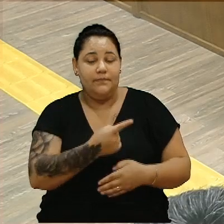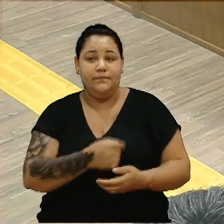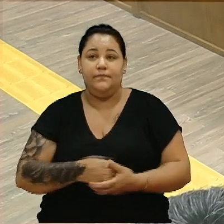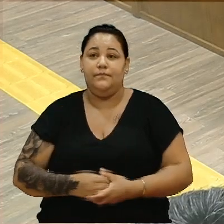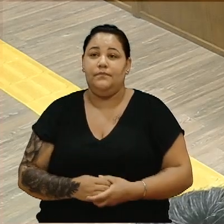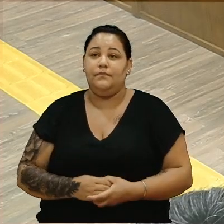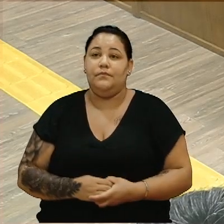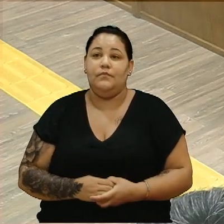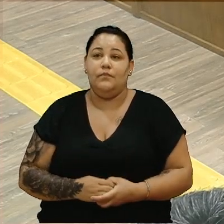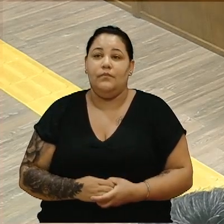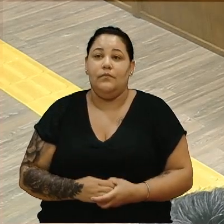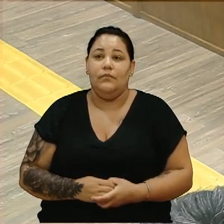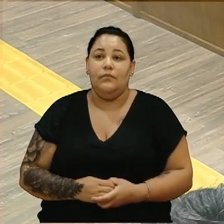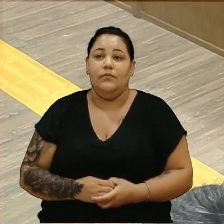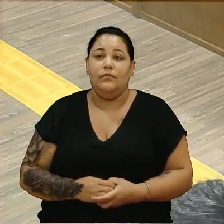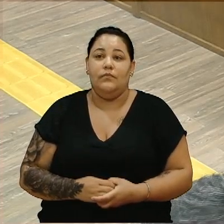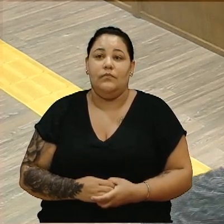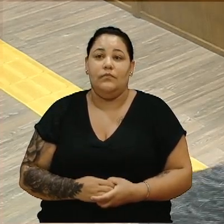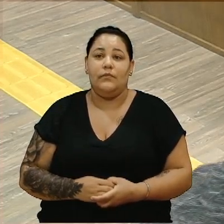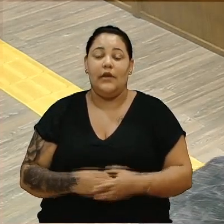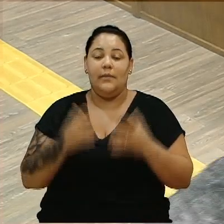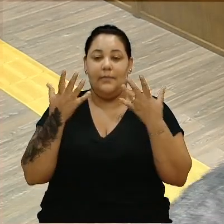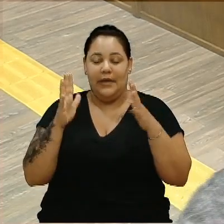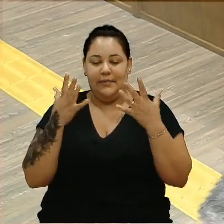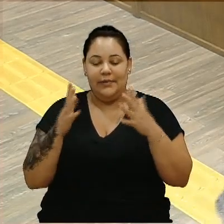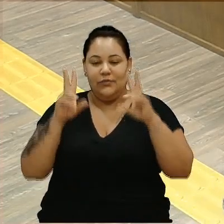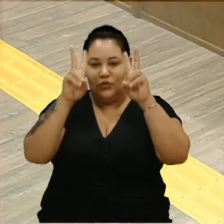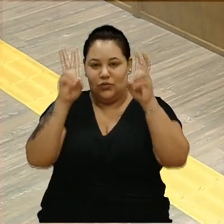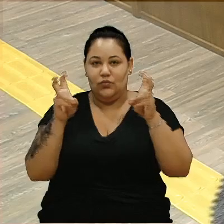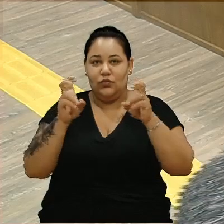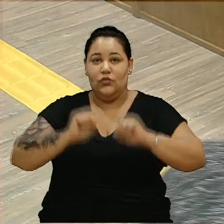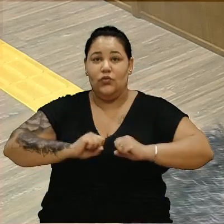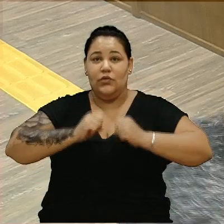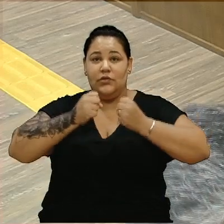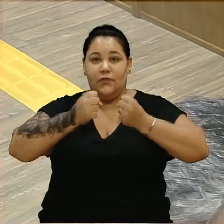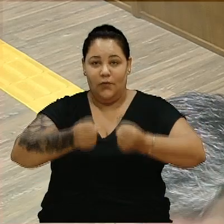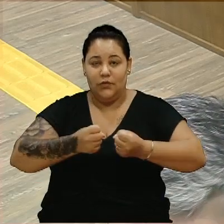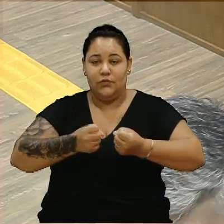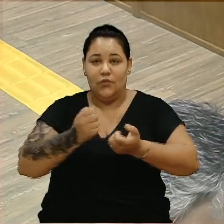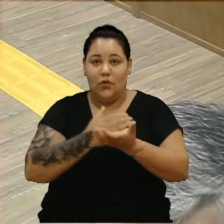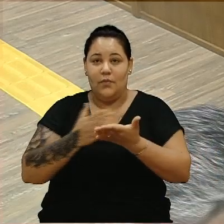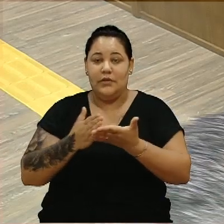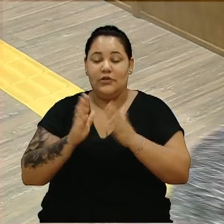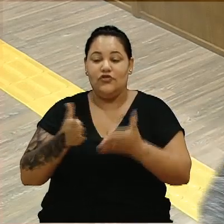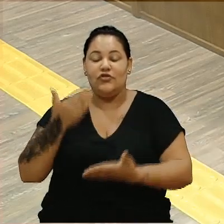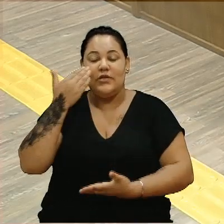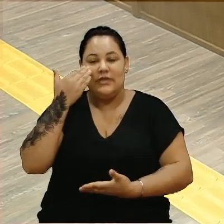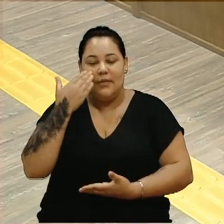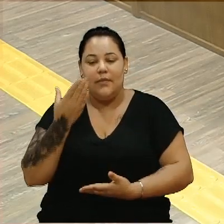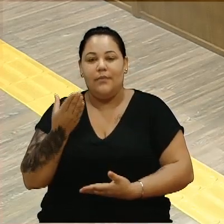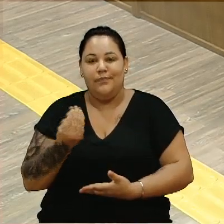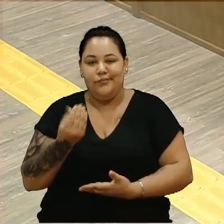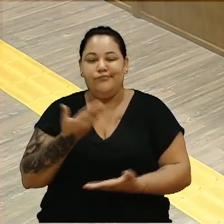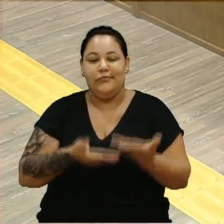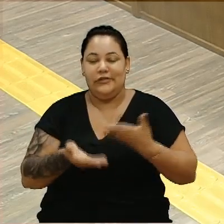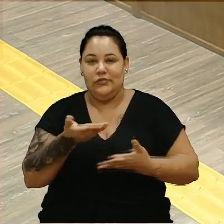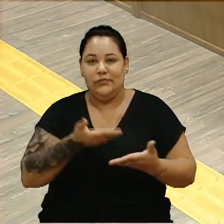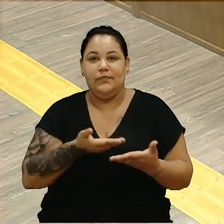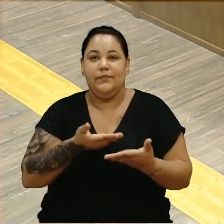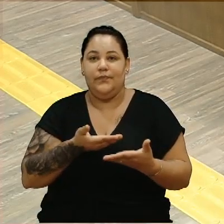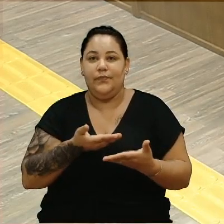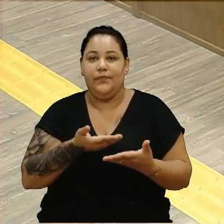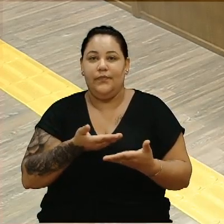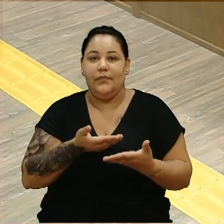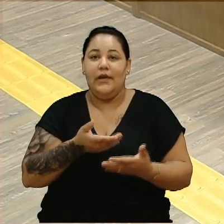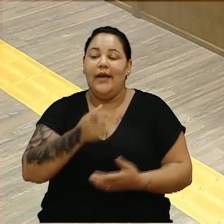Vereador Caleb, parabéns pelo tema e pelo esforço de início de mandato. Aí a gente sabe que é bastante corrido para todo mundo e ainda tem que